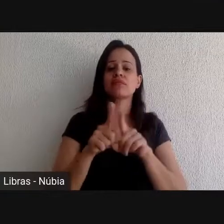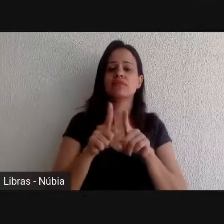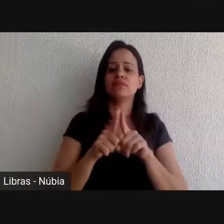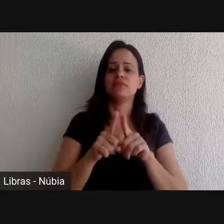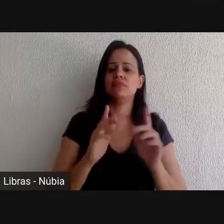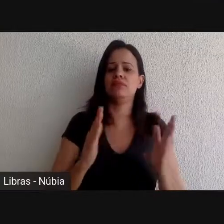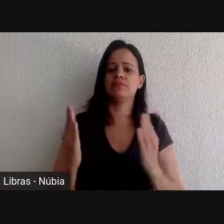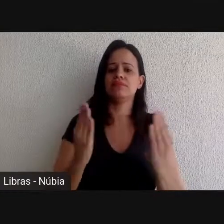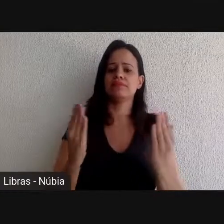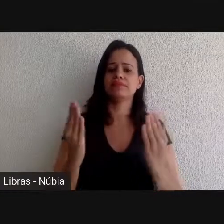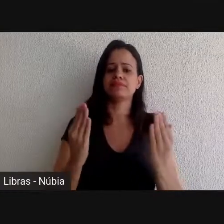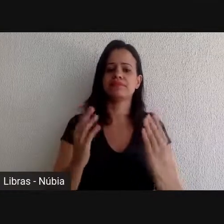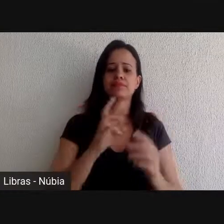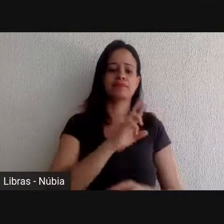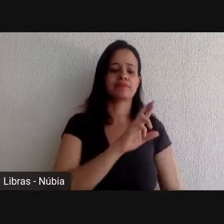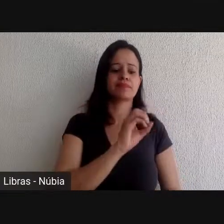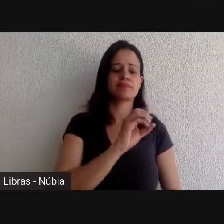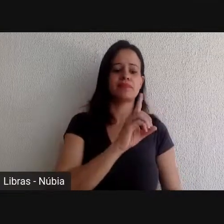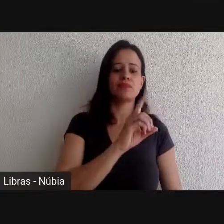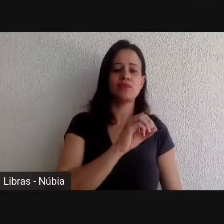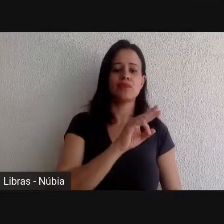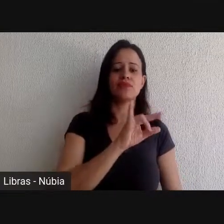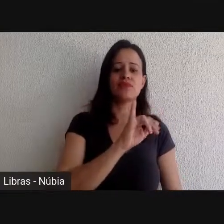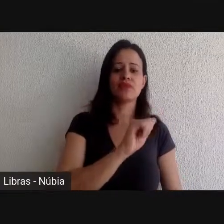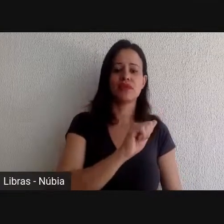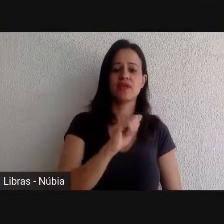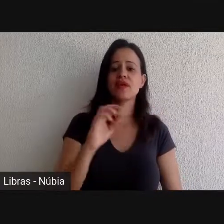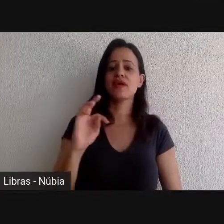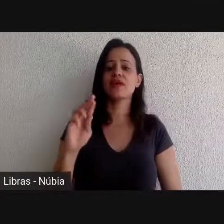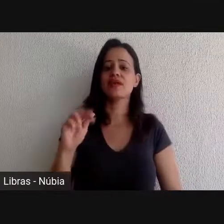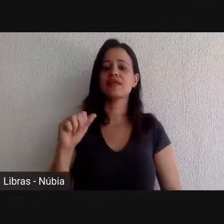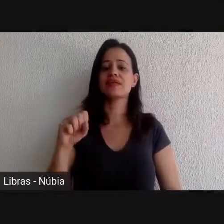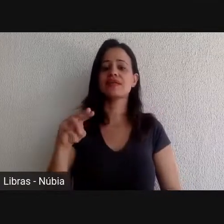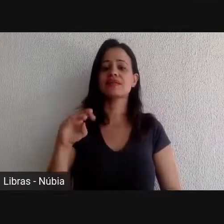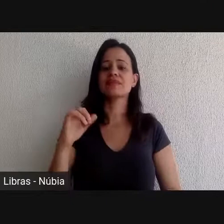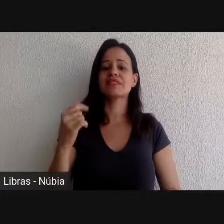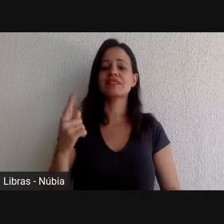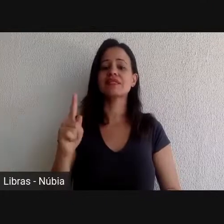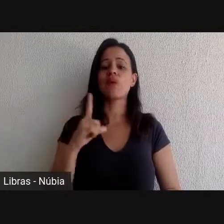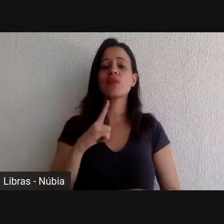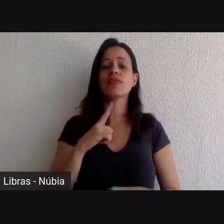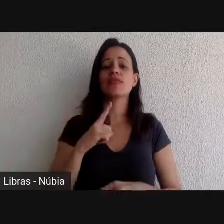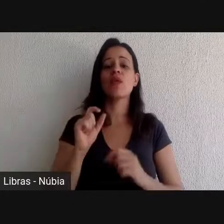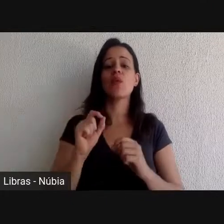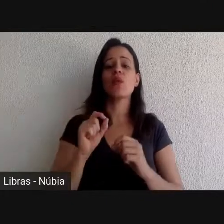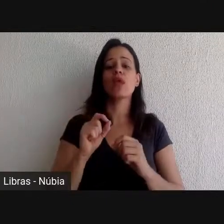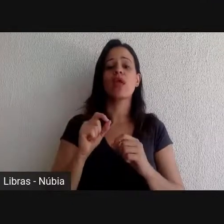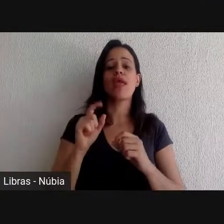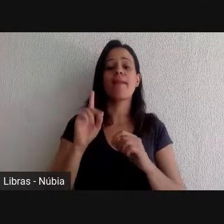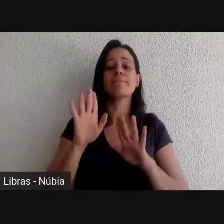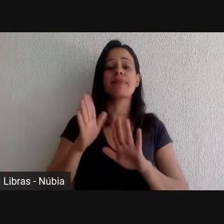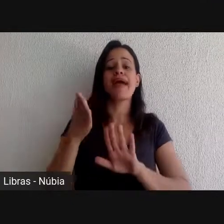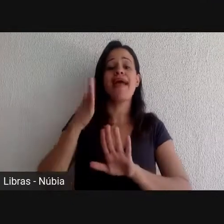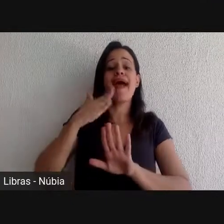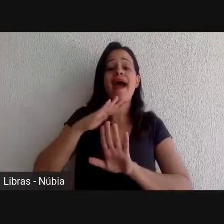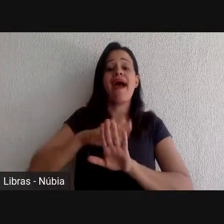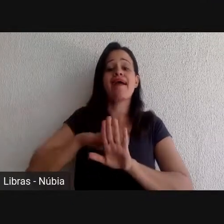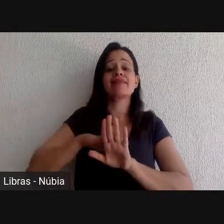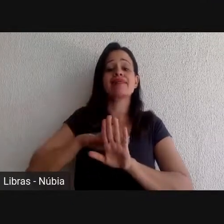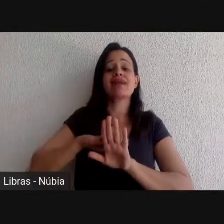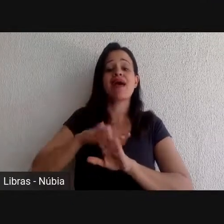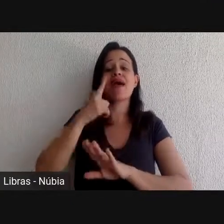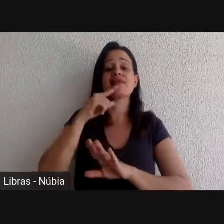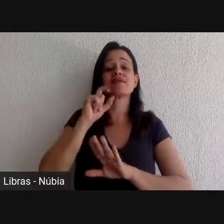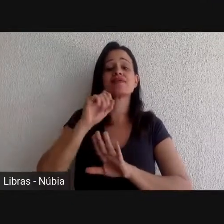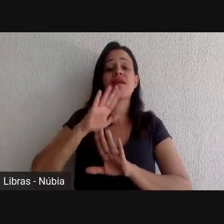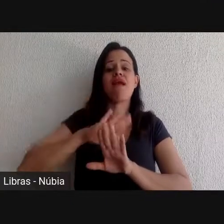Essa diferença não está necessariamente no procedimento do licenciamento, mas quem está atrás do balcão. E o